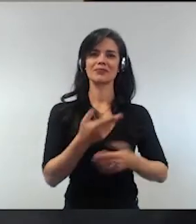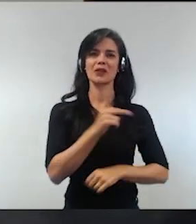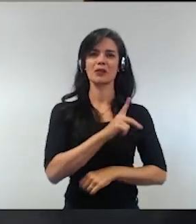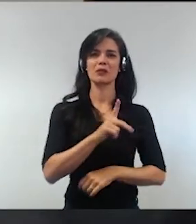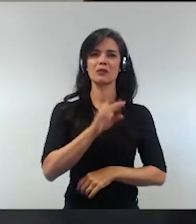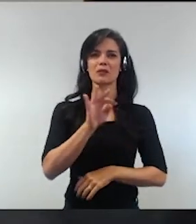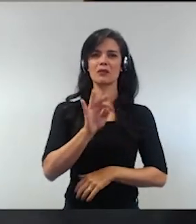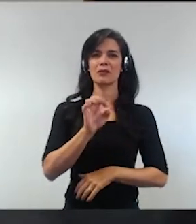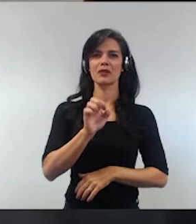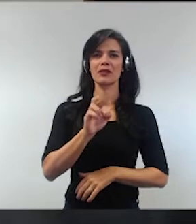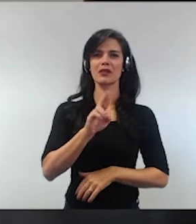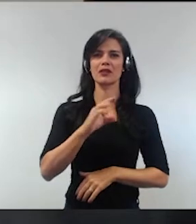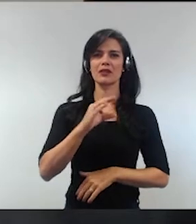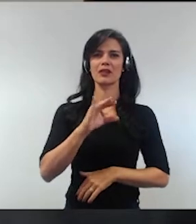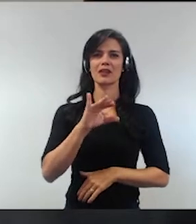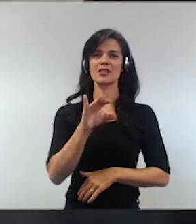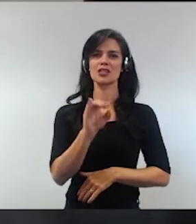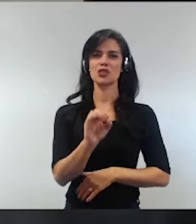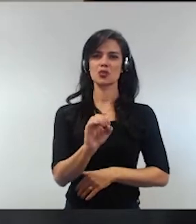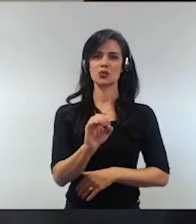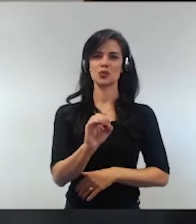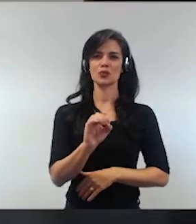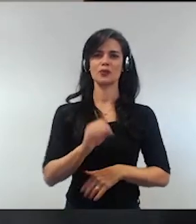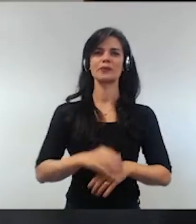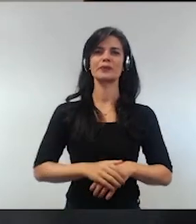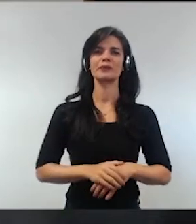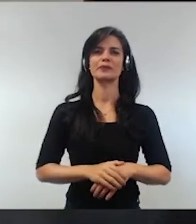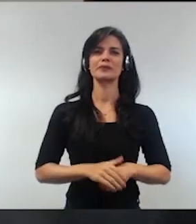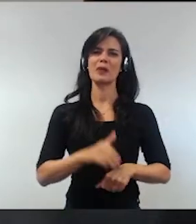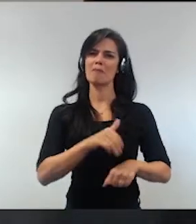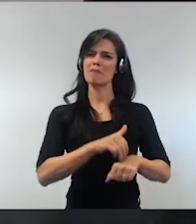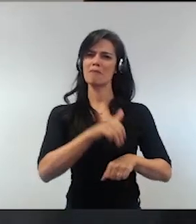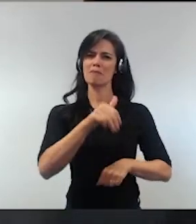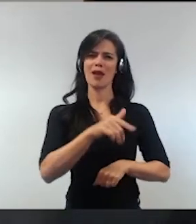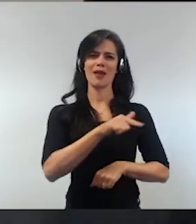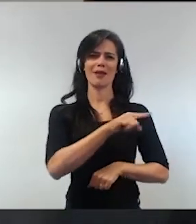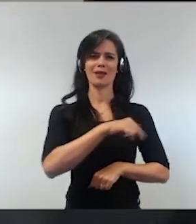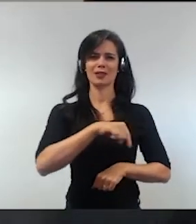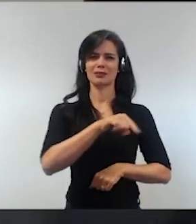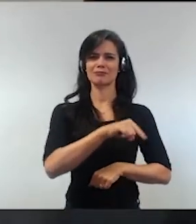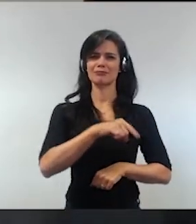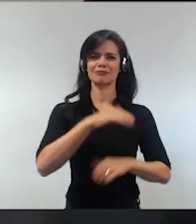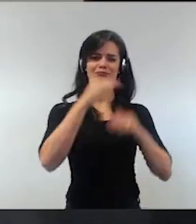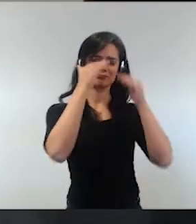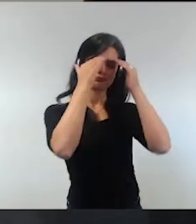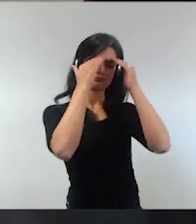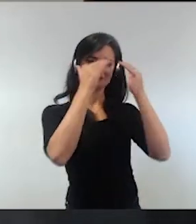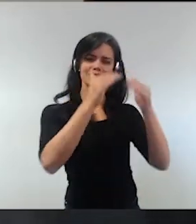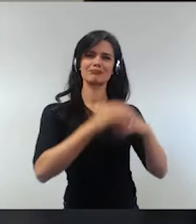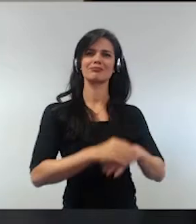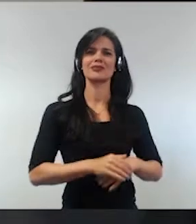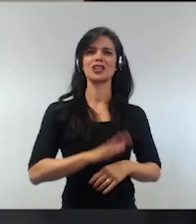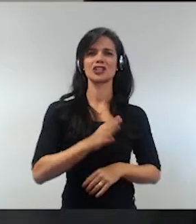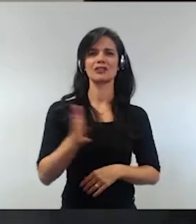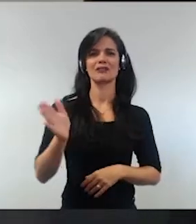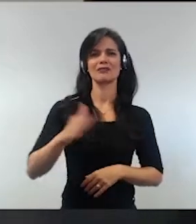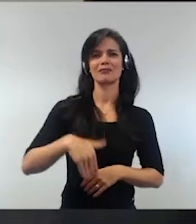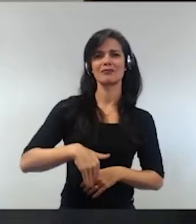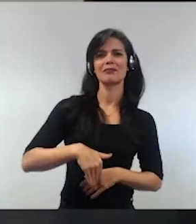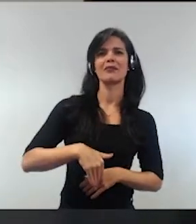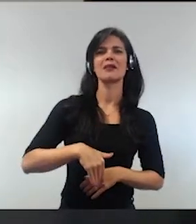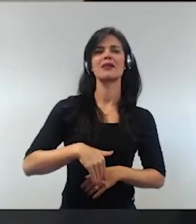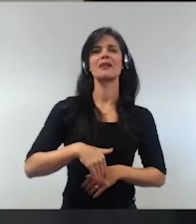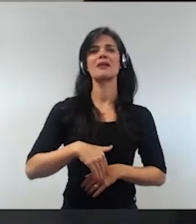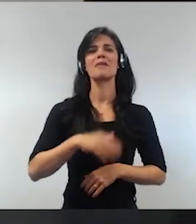professor Técio Sampaio Ferraz, que é um mestre de todos nós, já esteve aqui no nosso Maranhão várias